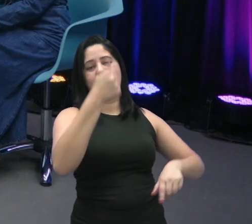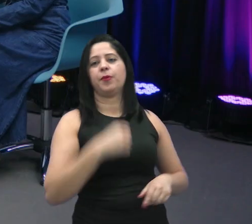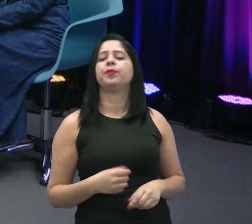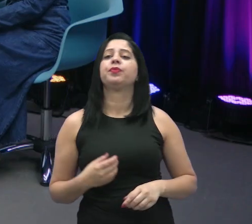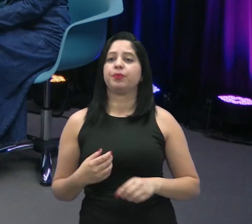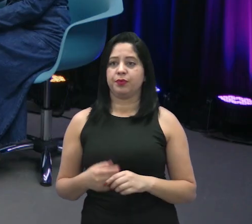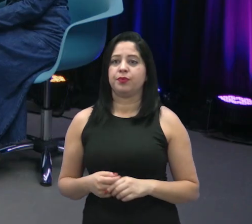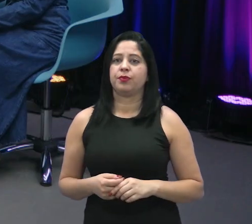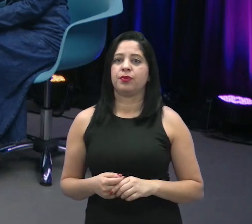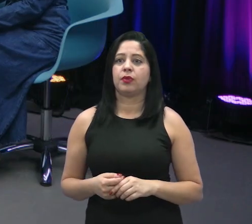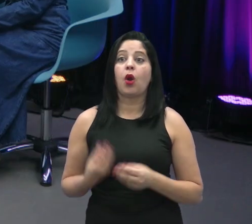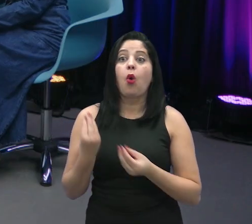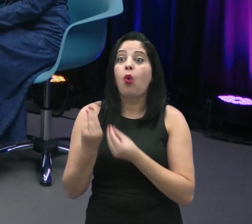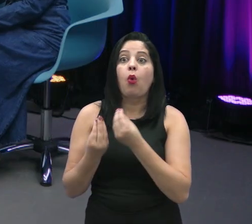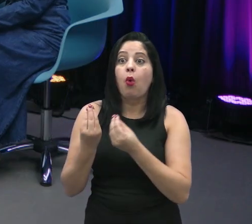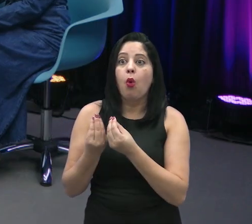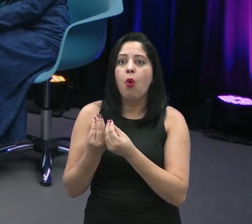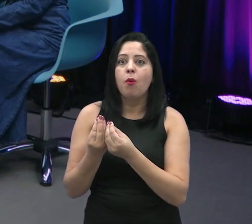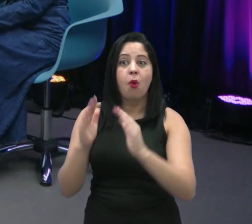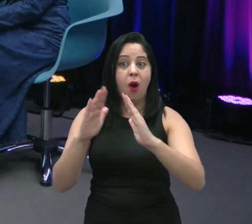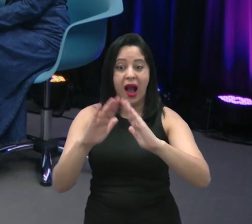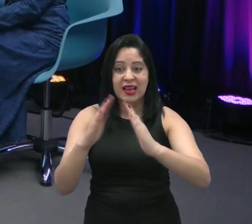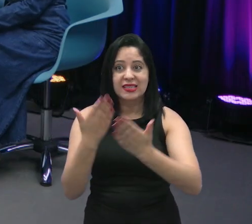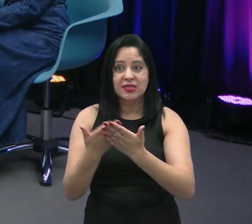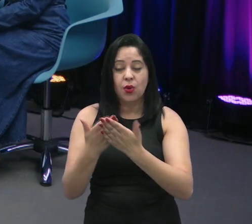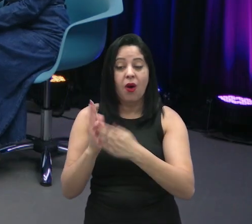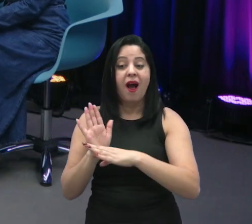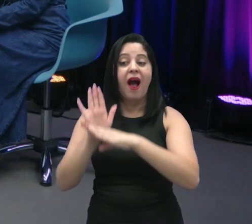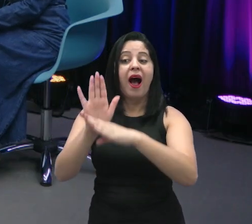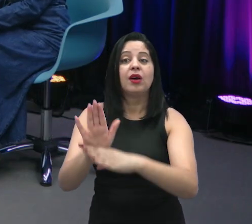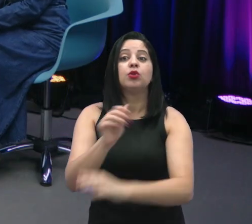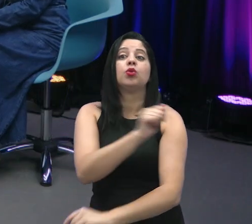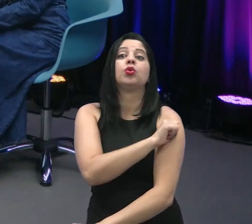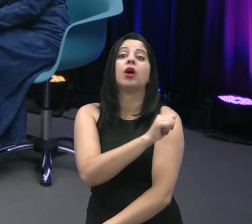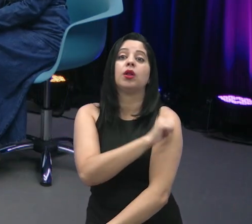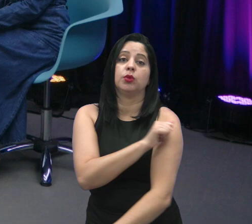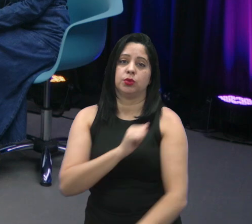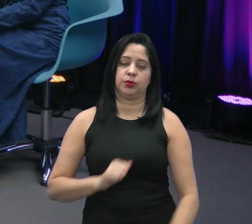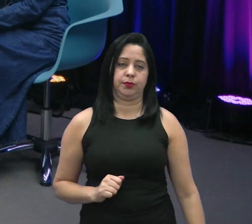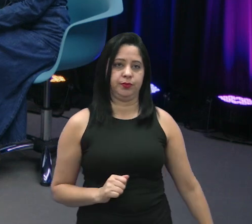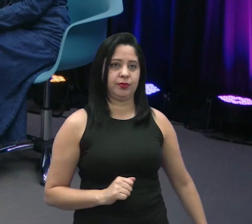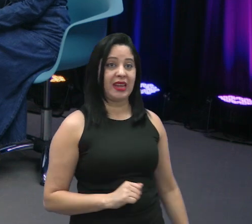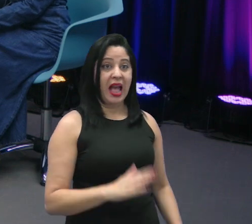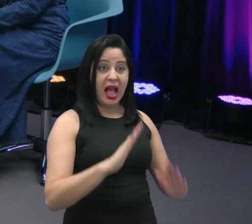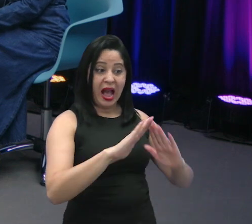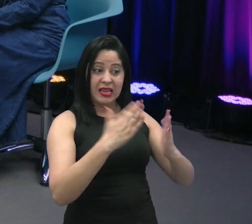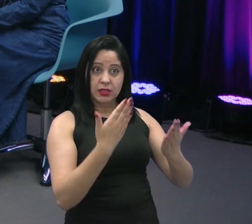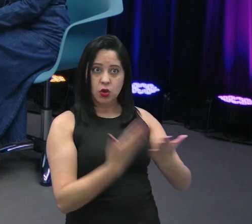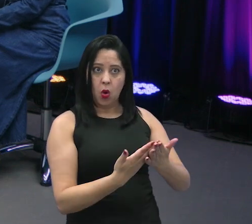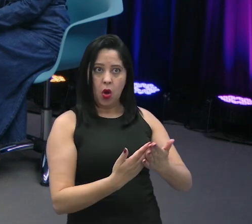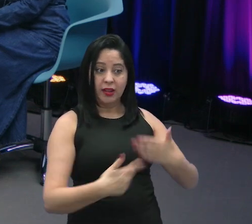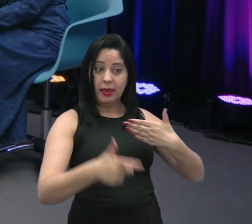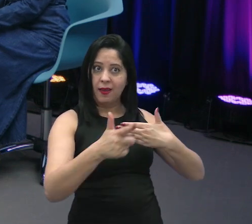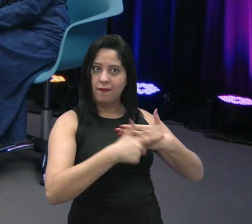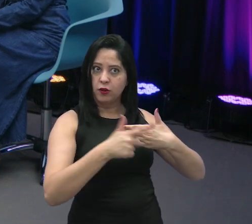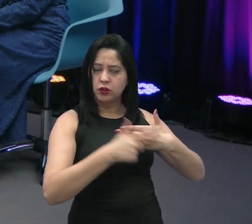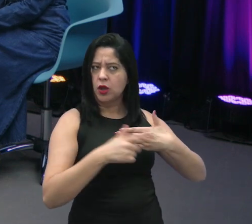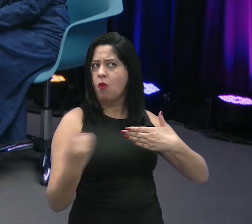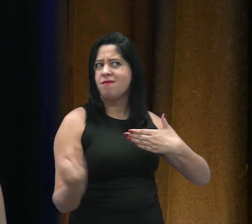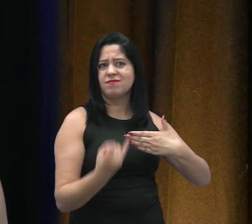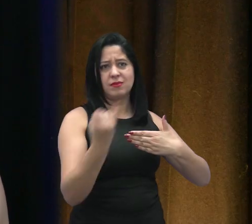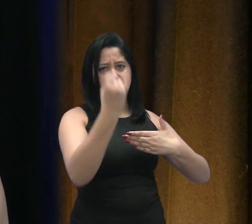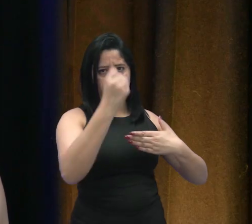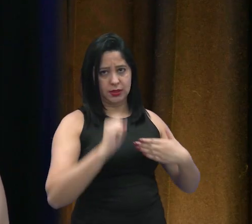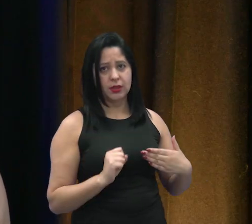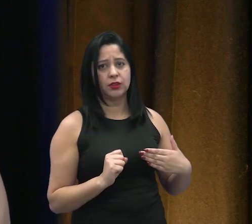podem apoiar, né, o aluno nesse processo todo de desenvolvimento? A escola ela tem um papel fundamental, né? Porque